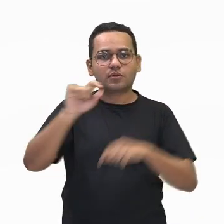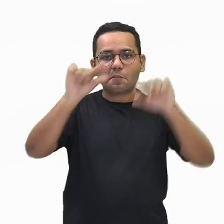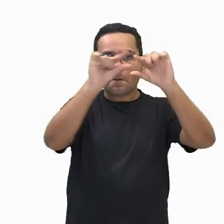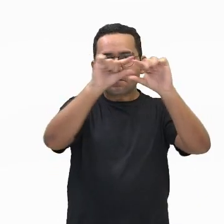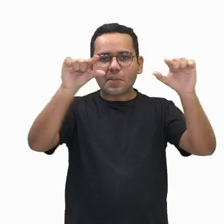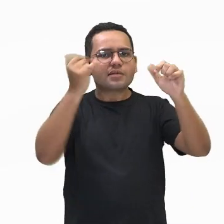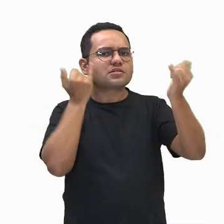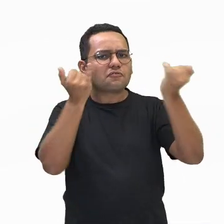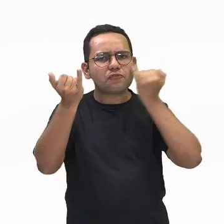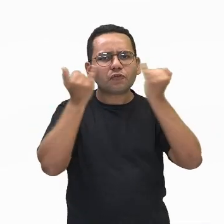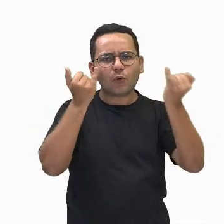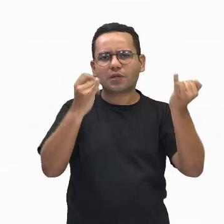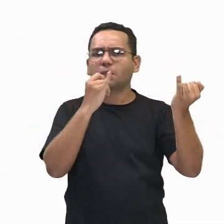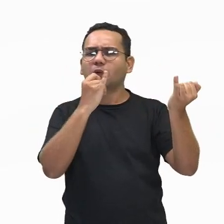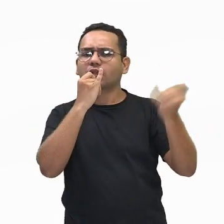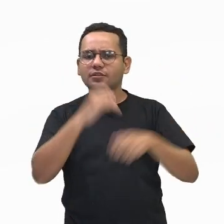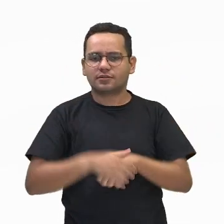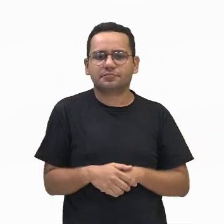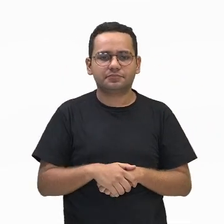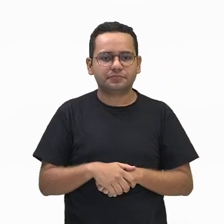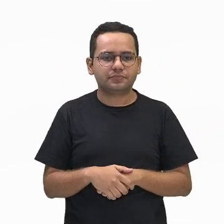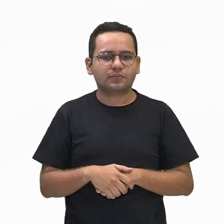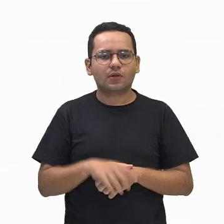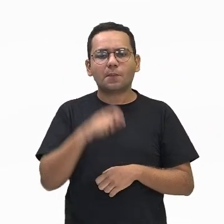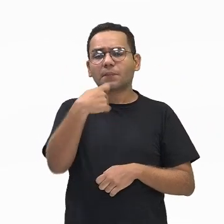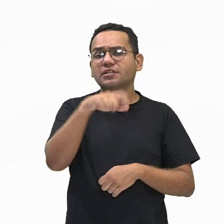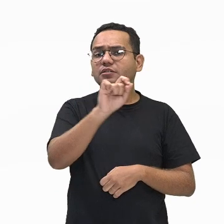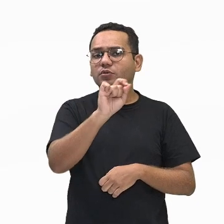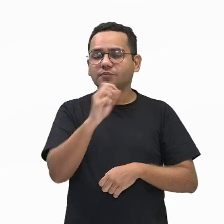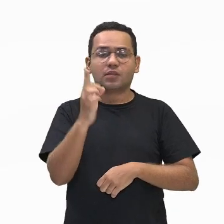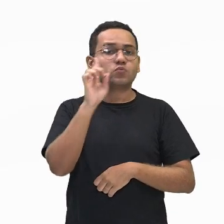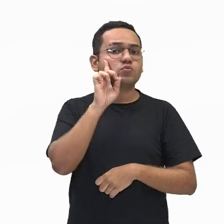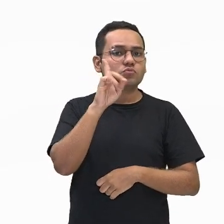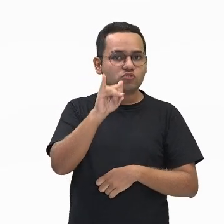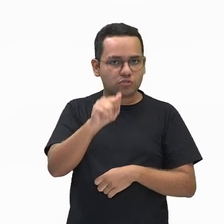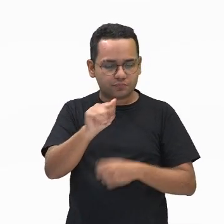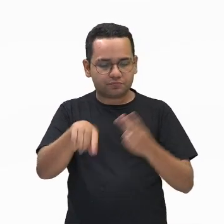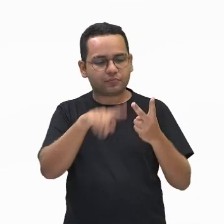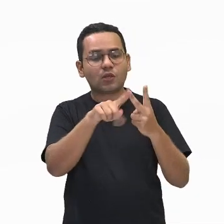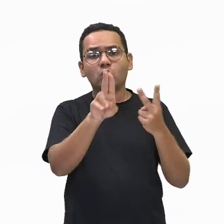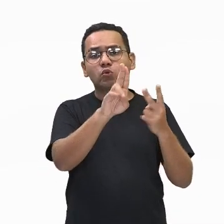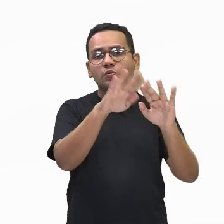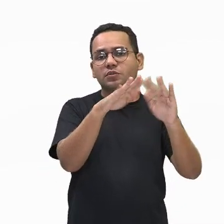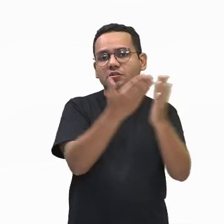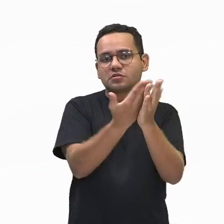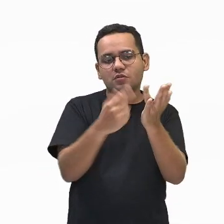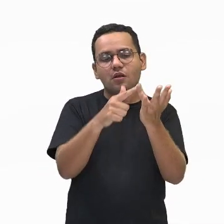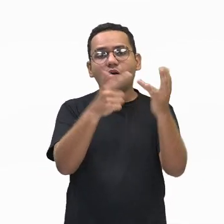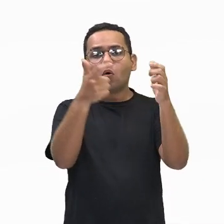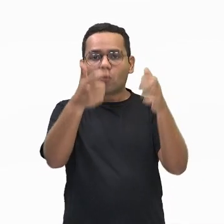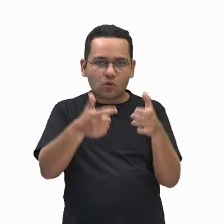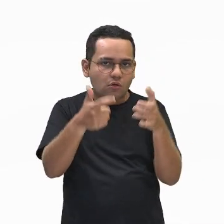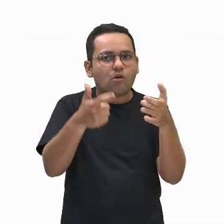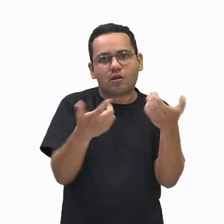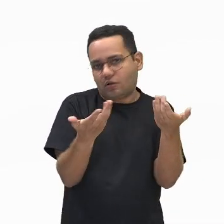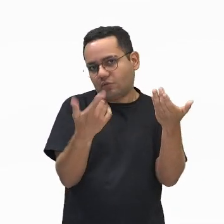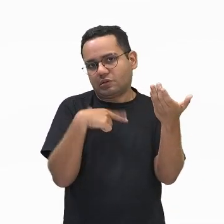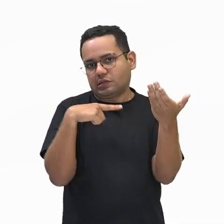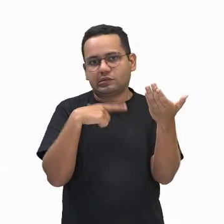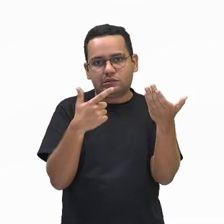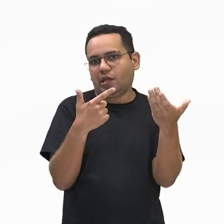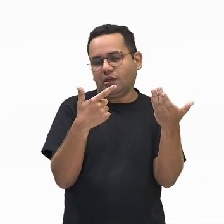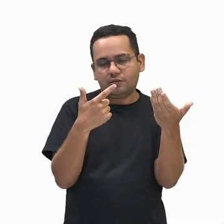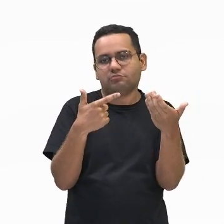cabeçalho, nesse cabeçalho deve constar a data, o nome da escola ou o local onde ocorreu a atividade,